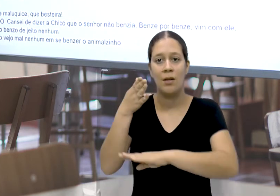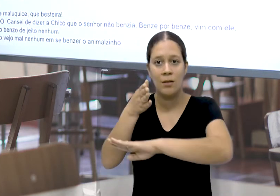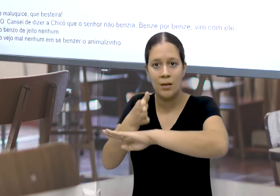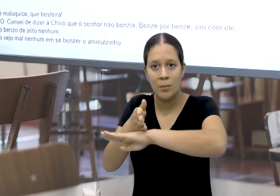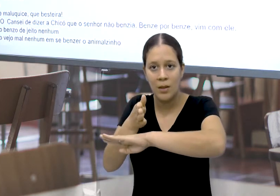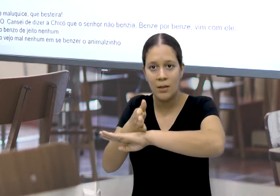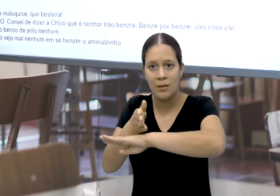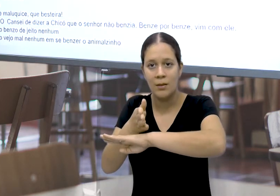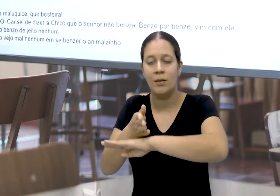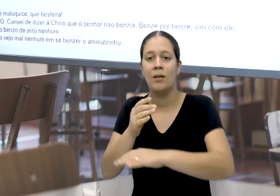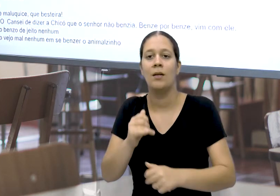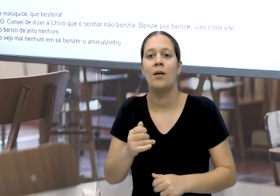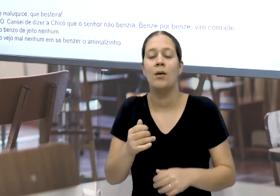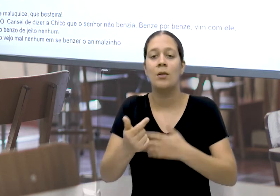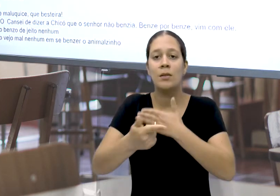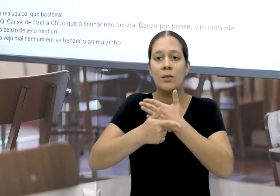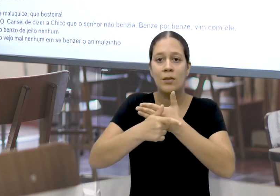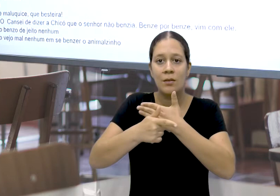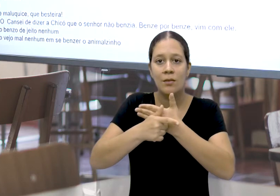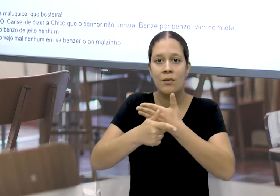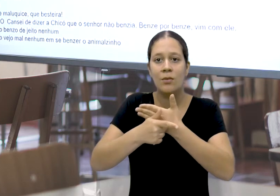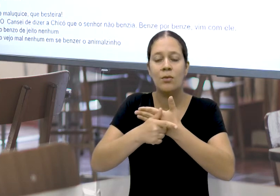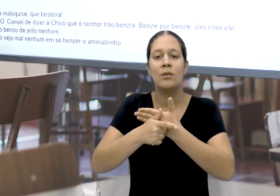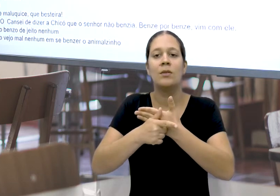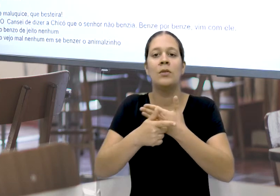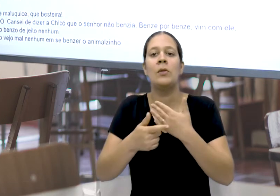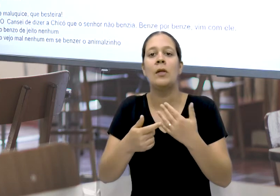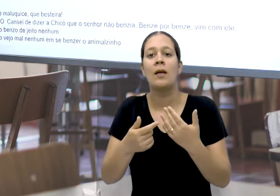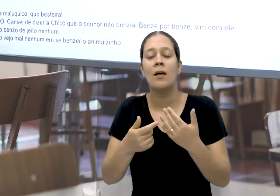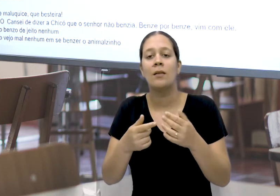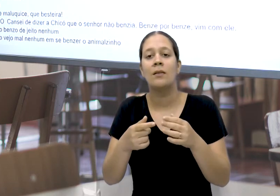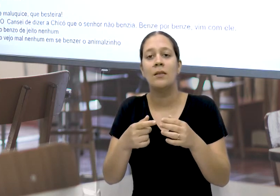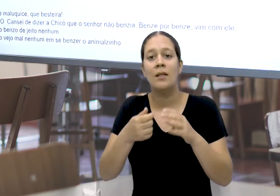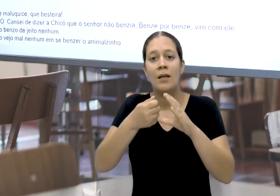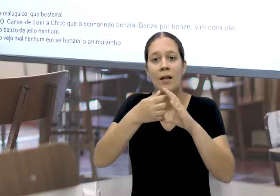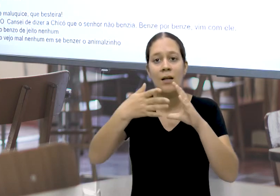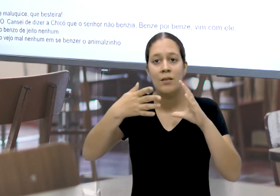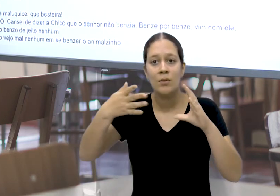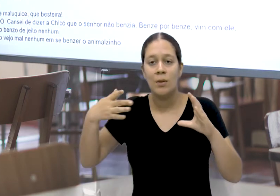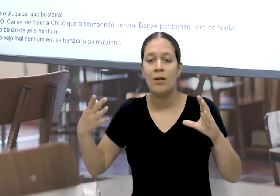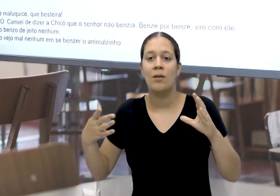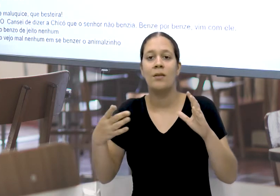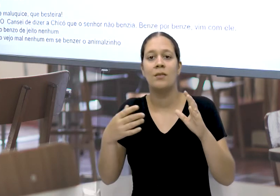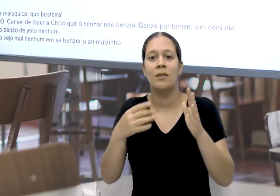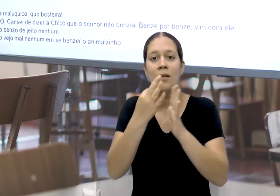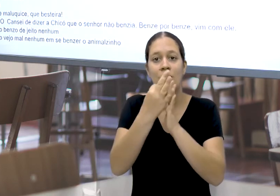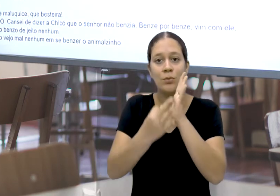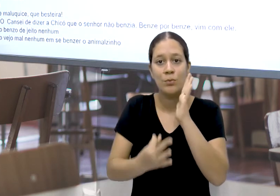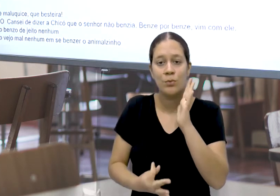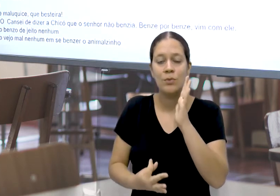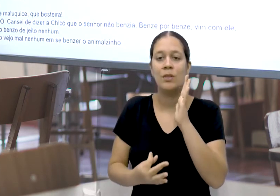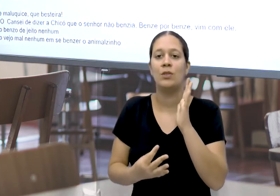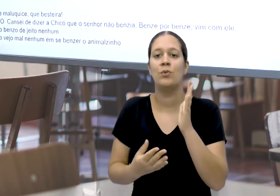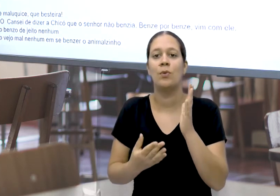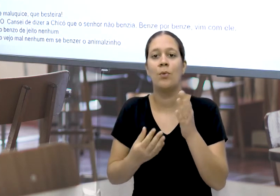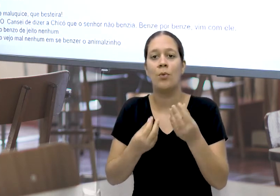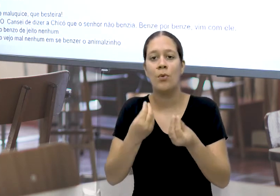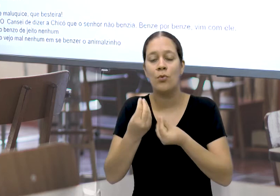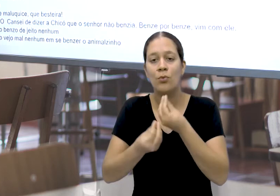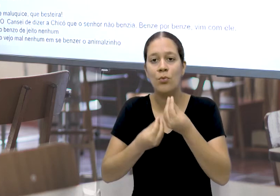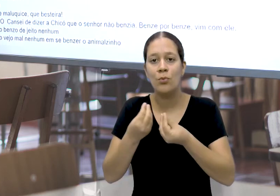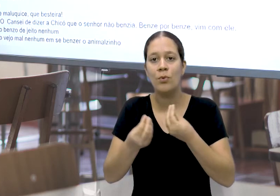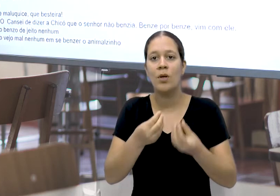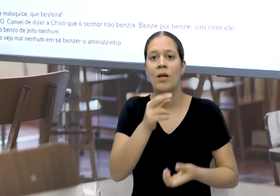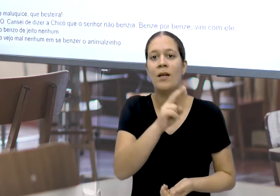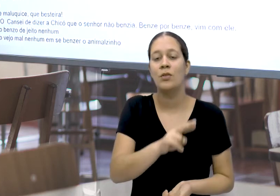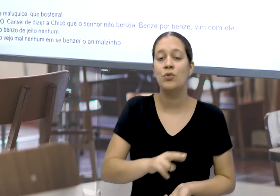Média. E eles têm uma função, pelo menos o auto, de catequizar. É um texto moralizante, de cunho